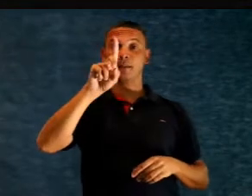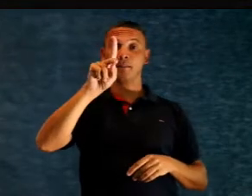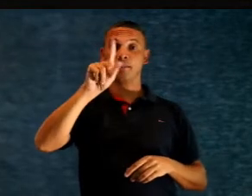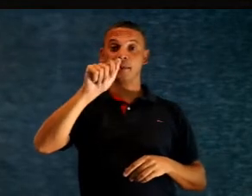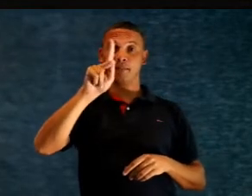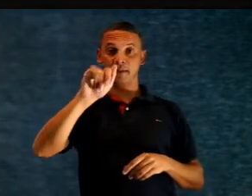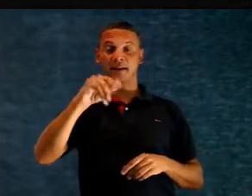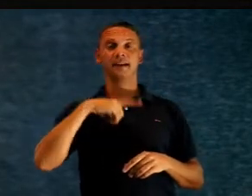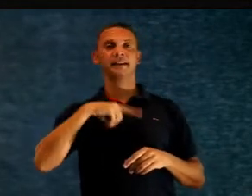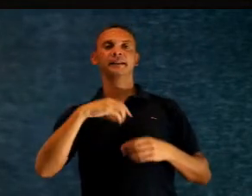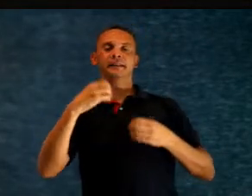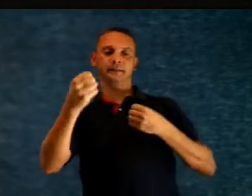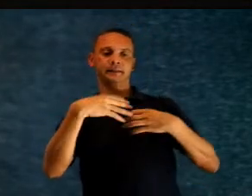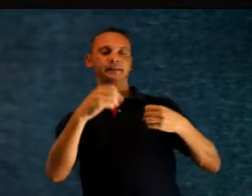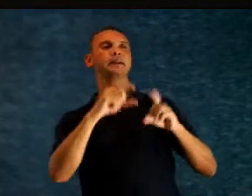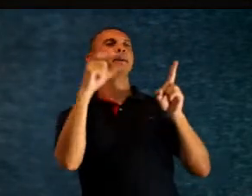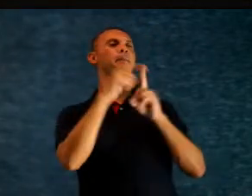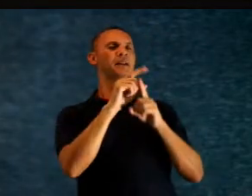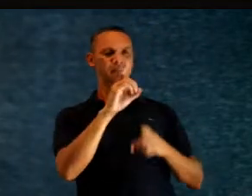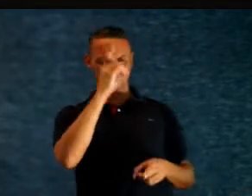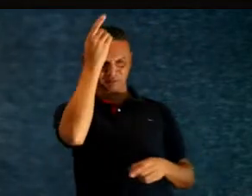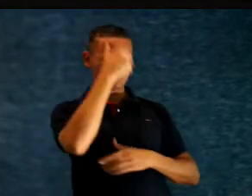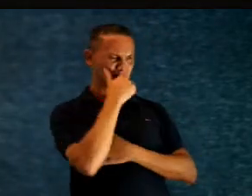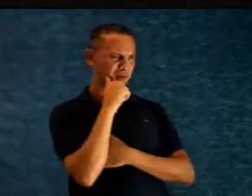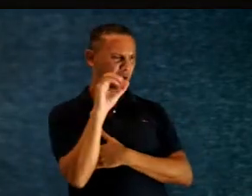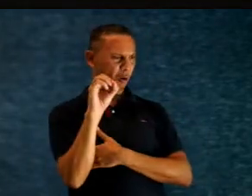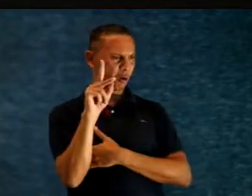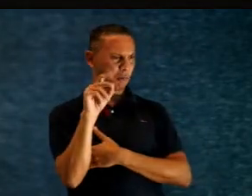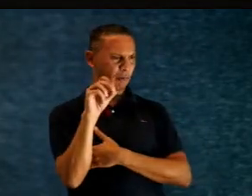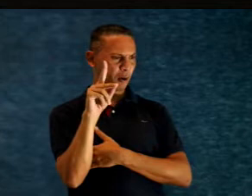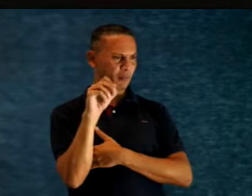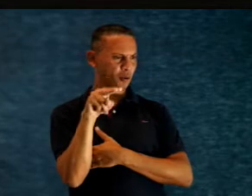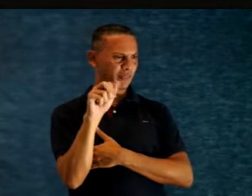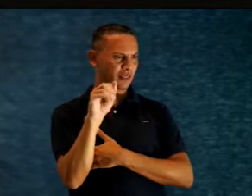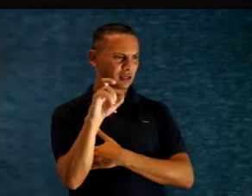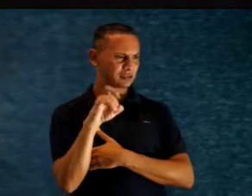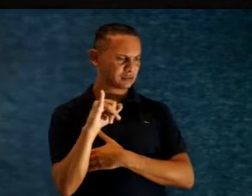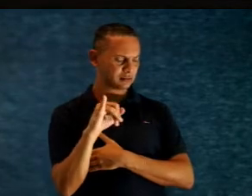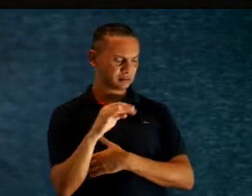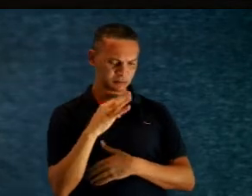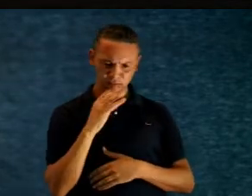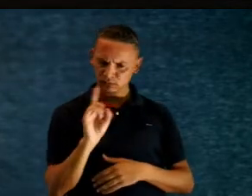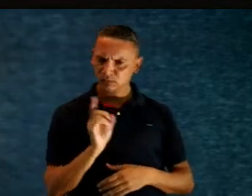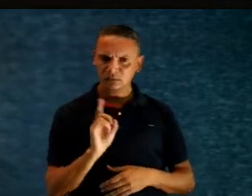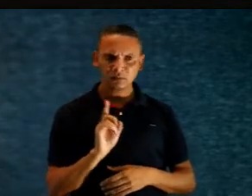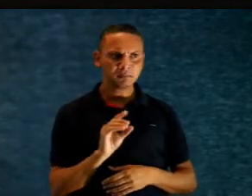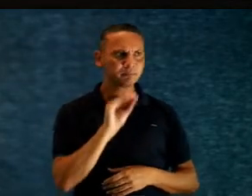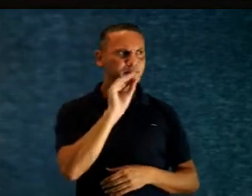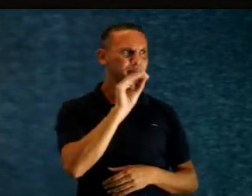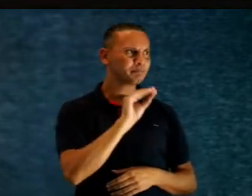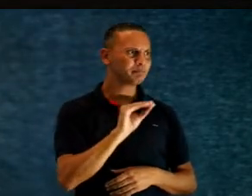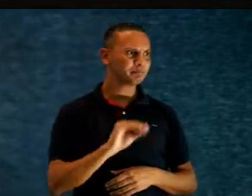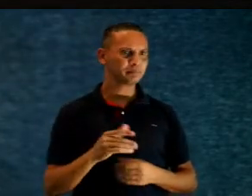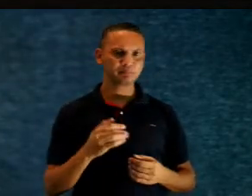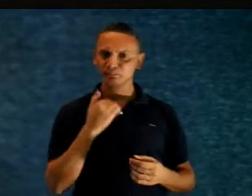é um gênero de planta, né? Um gênero vegetal. Em compensação, mamãe e ele fracassaram vergonhosamente em